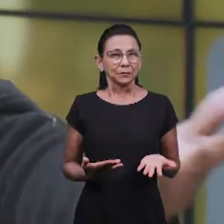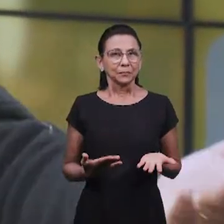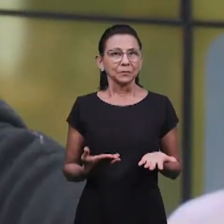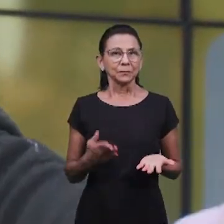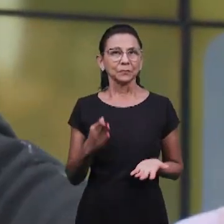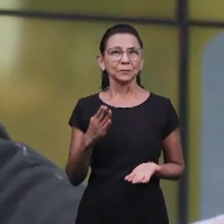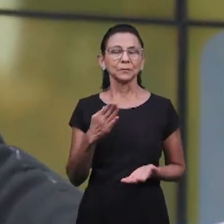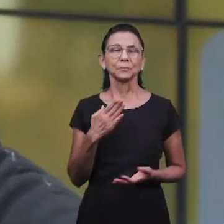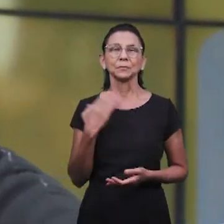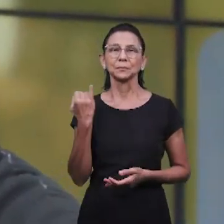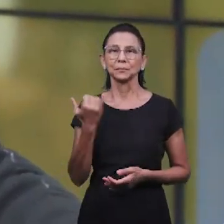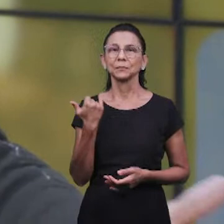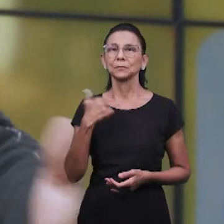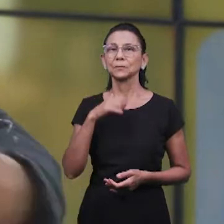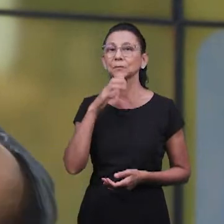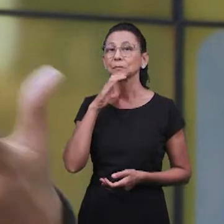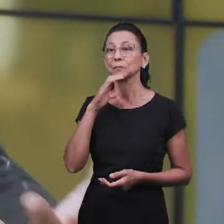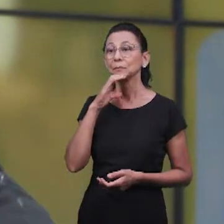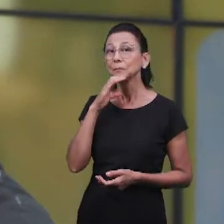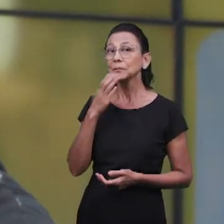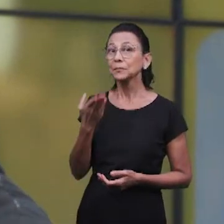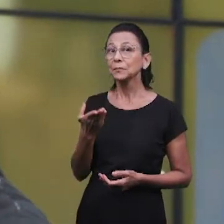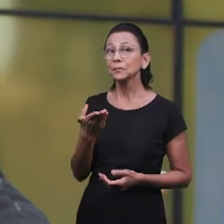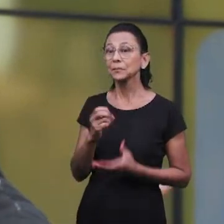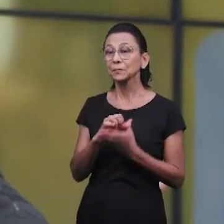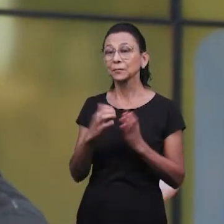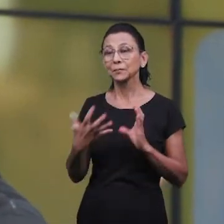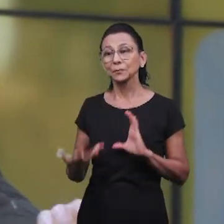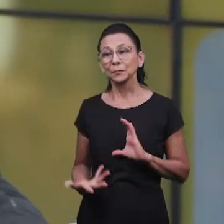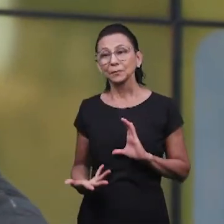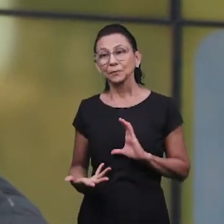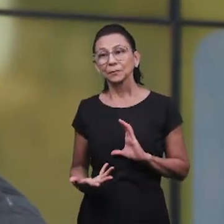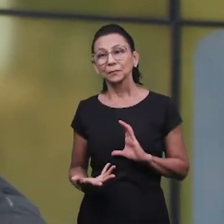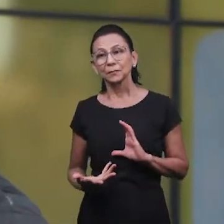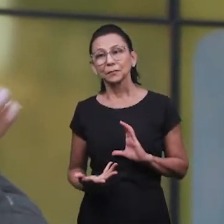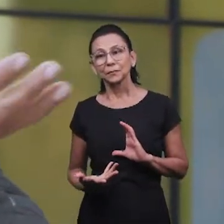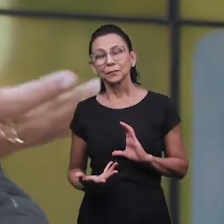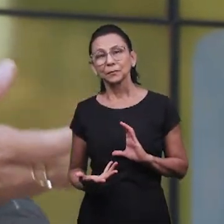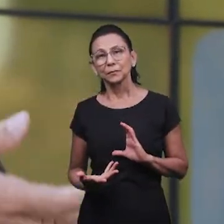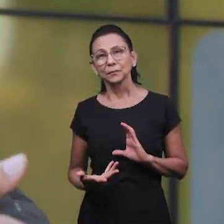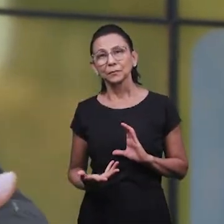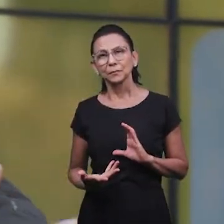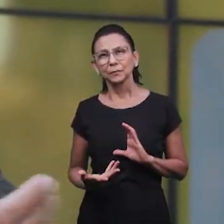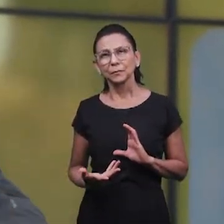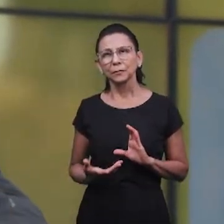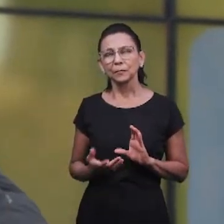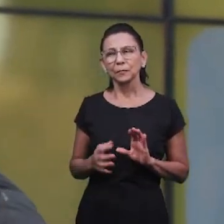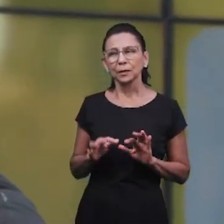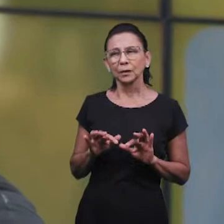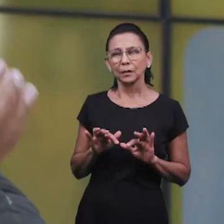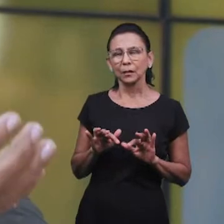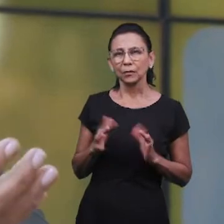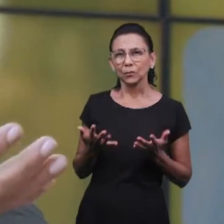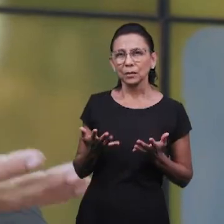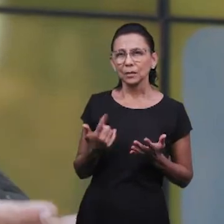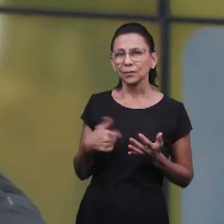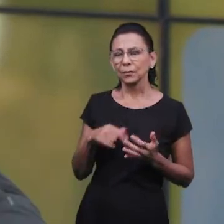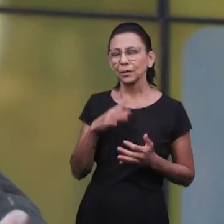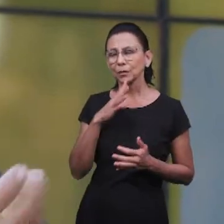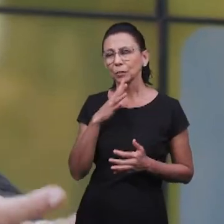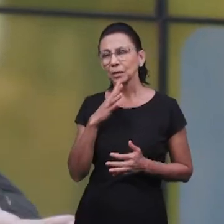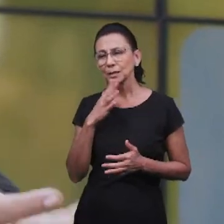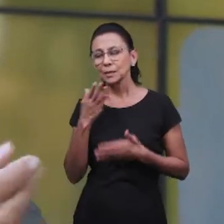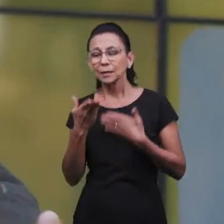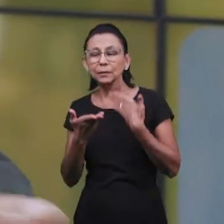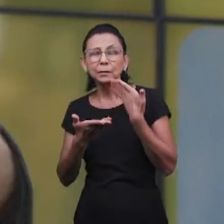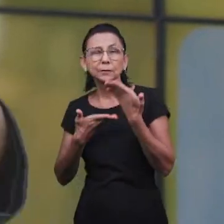nos assegura disso, né? Sim, às vezes é simples que você vai conhecendo, sempre com amor, com